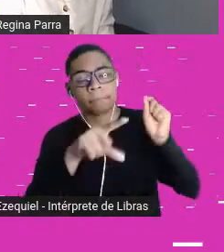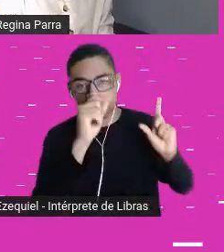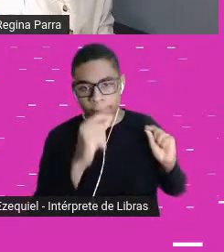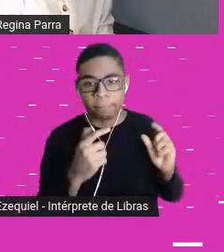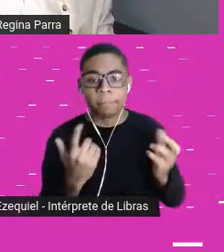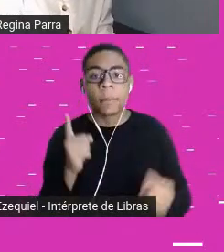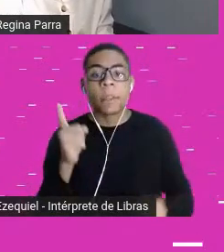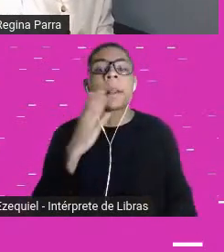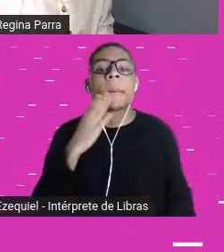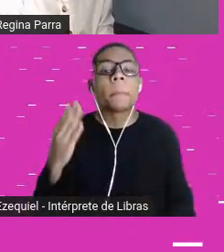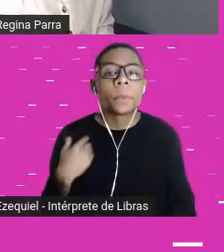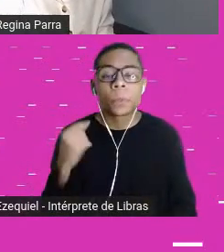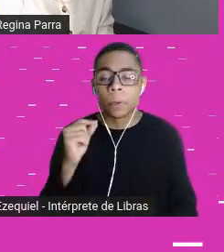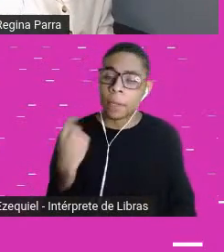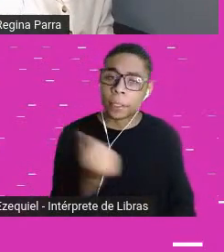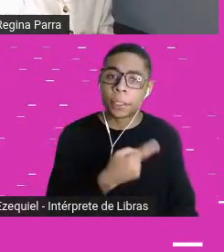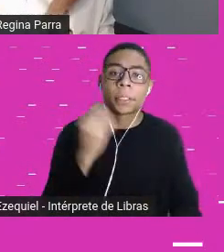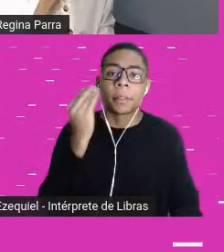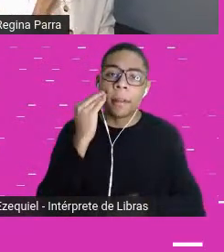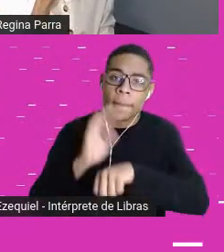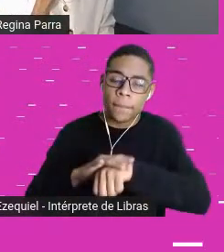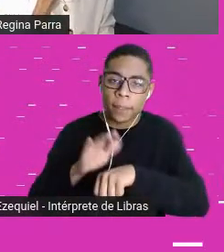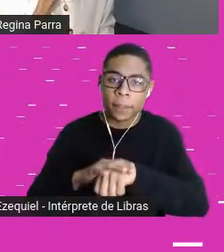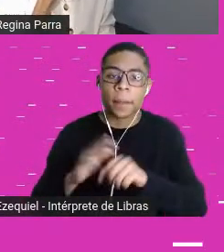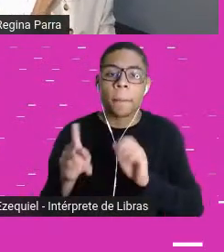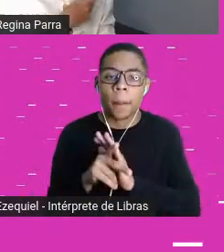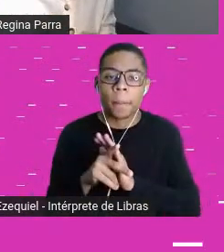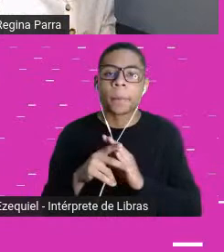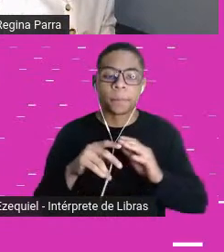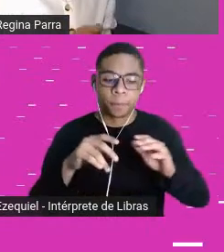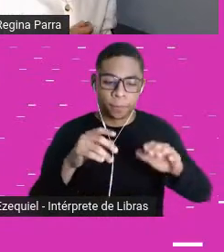que a gente fizesse uma maquete do Prometeu Acorrentado.